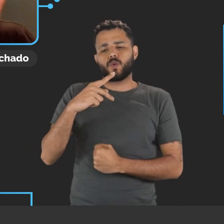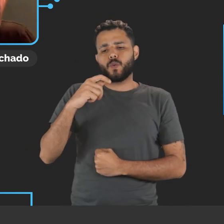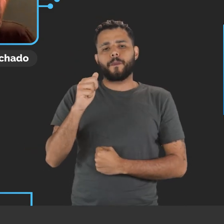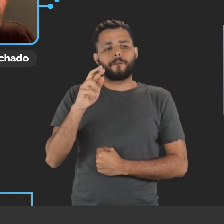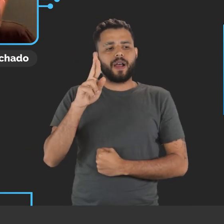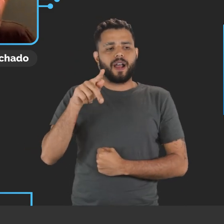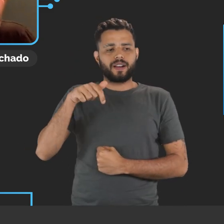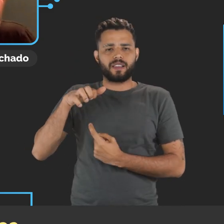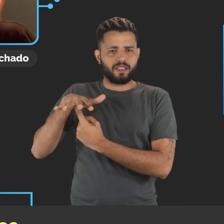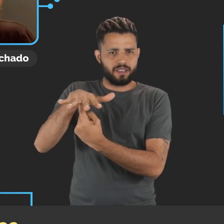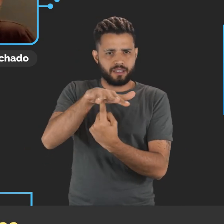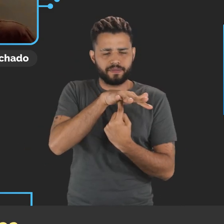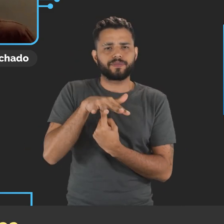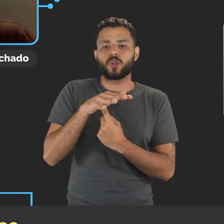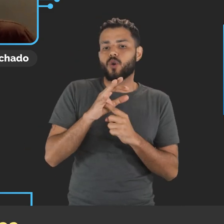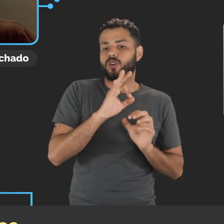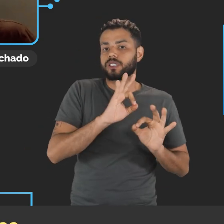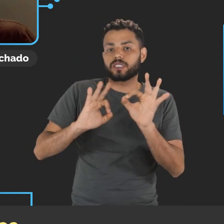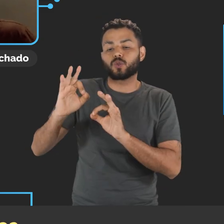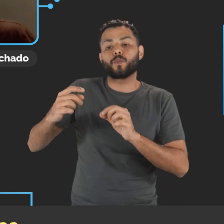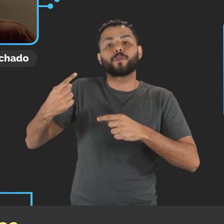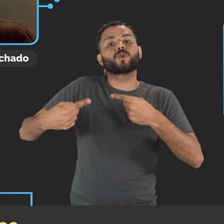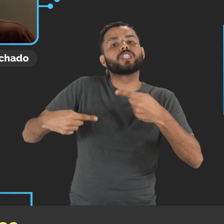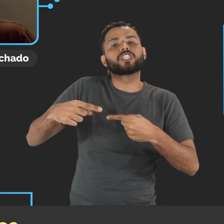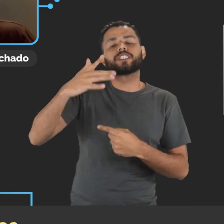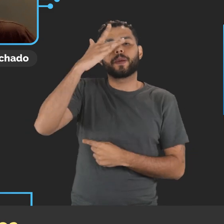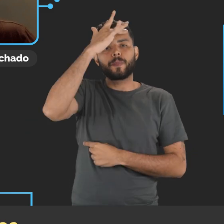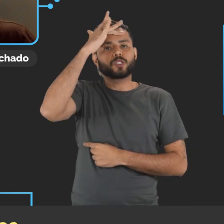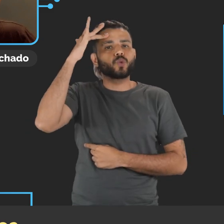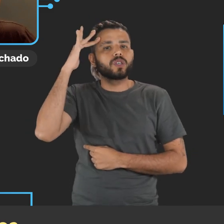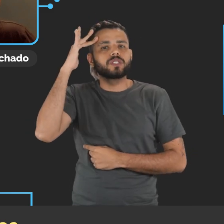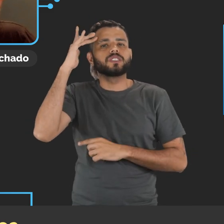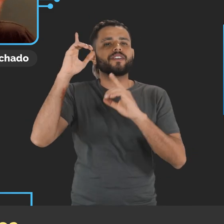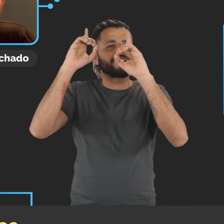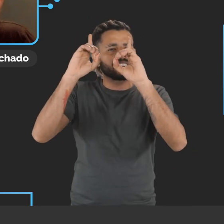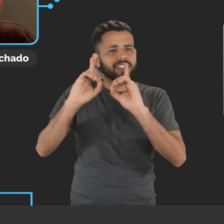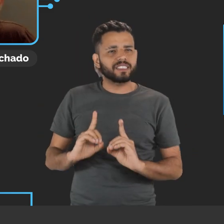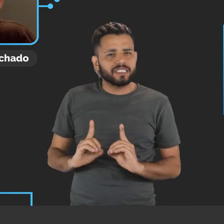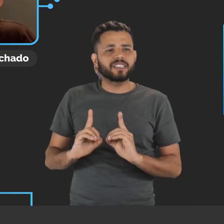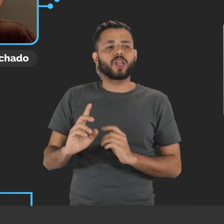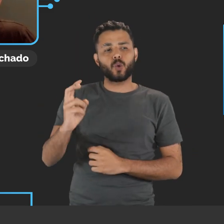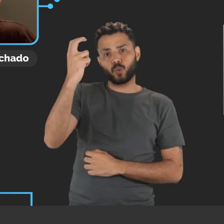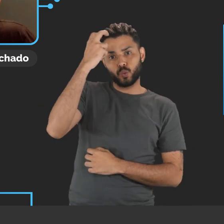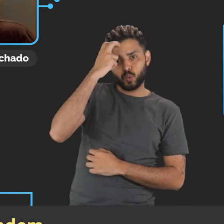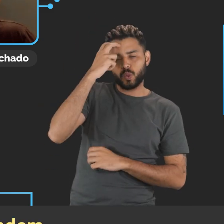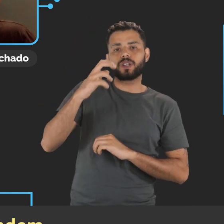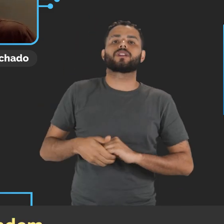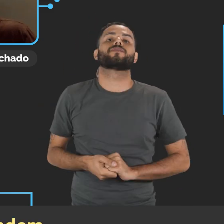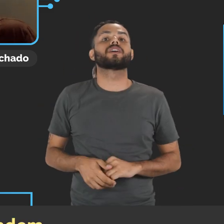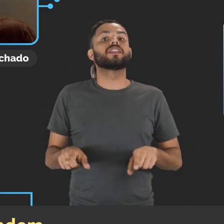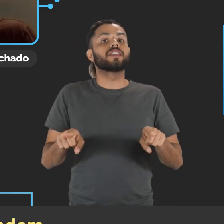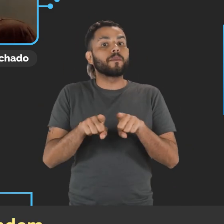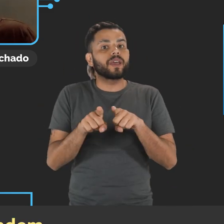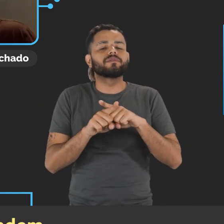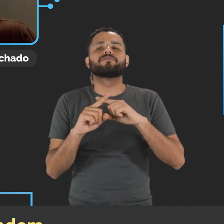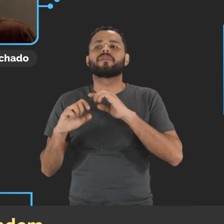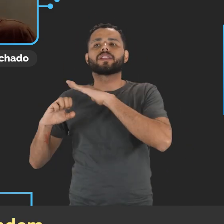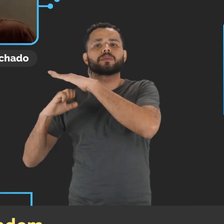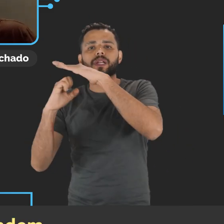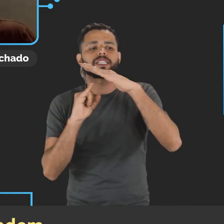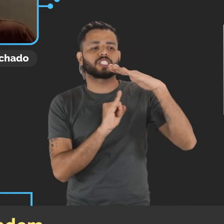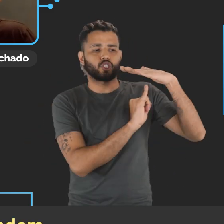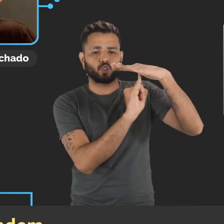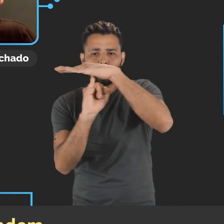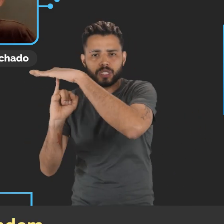parque, da coordenação de políticas de pessoa com deficiência da prefeitura, envolvimento das organizações